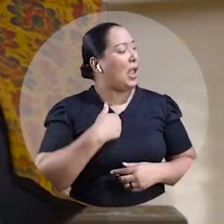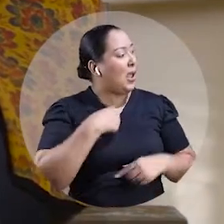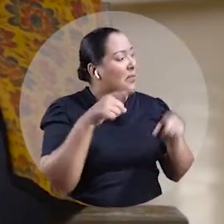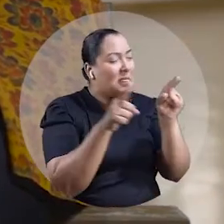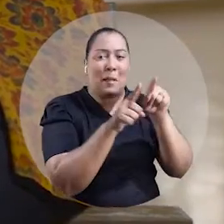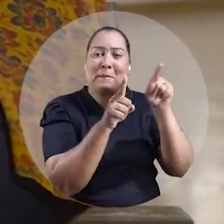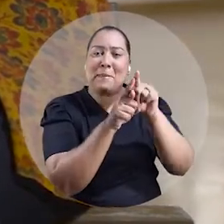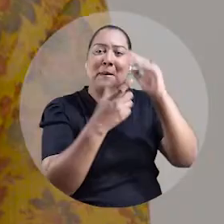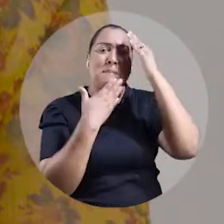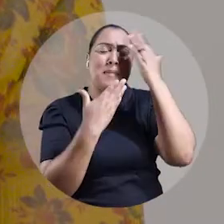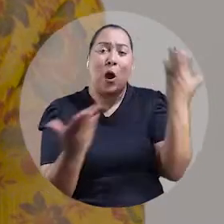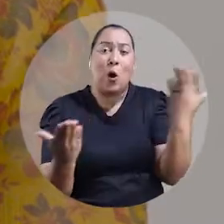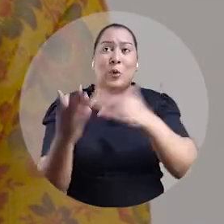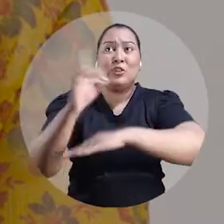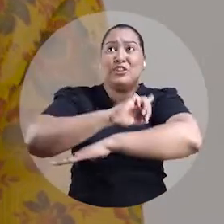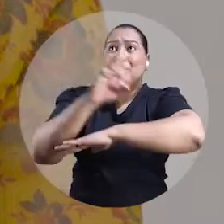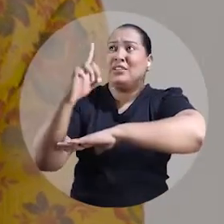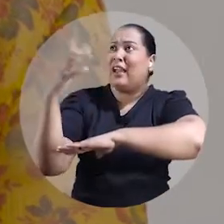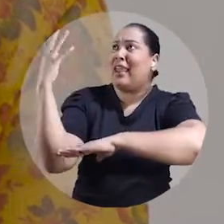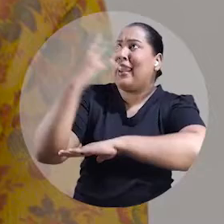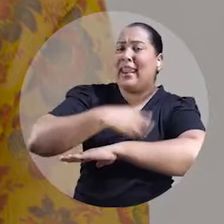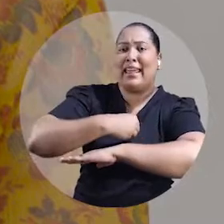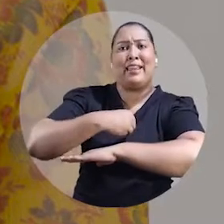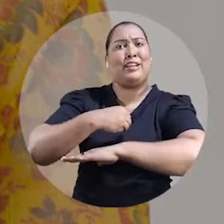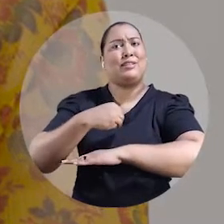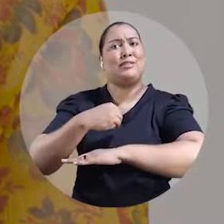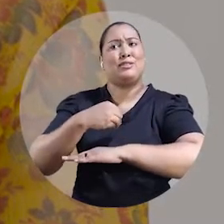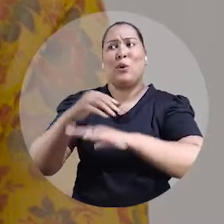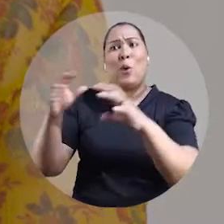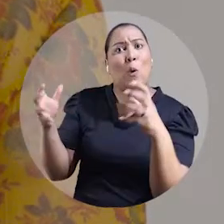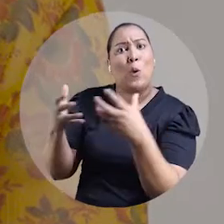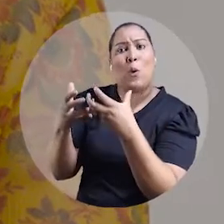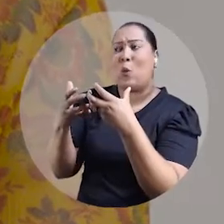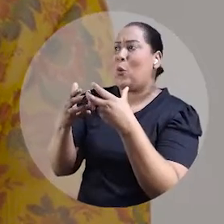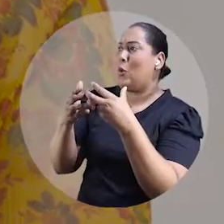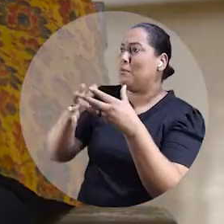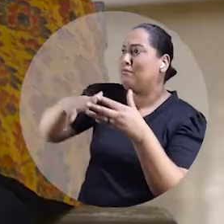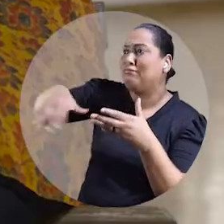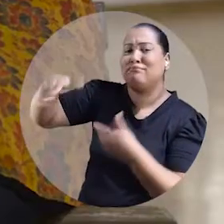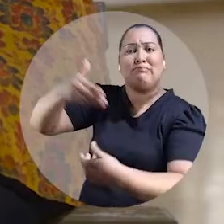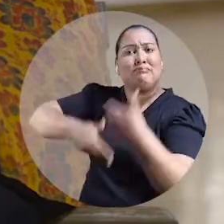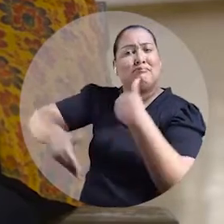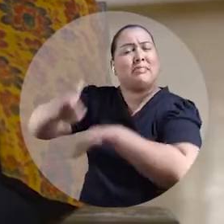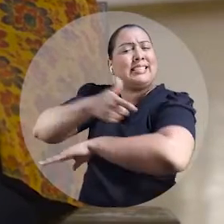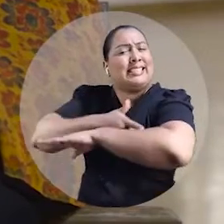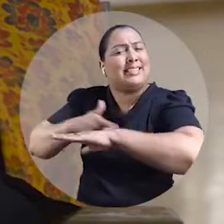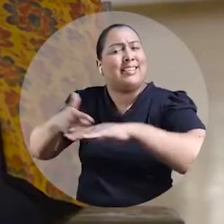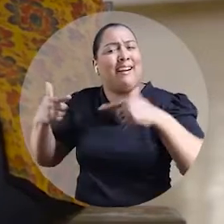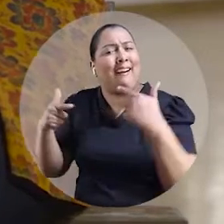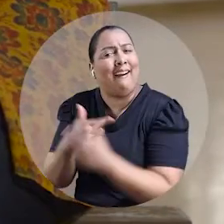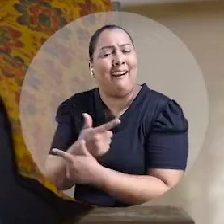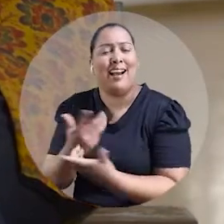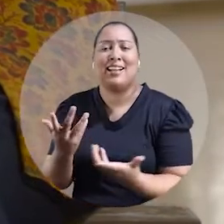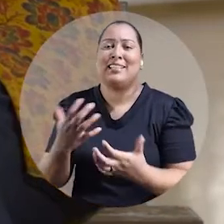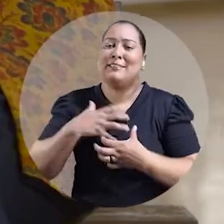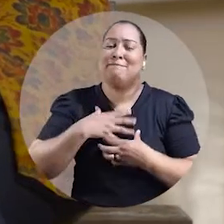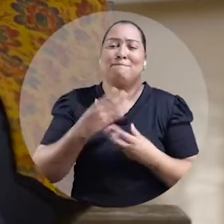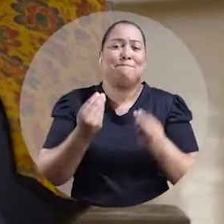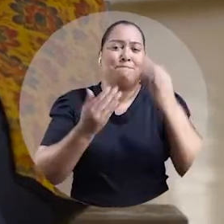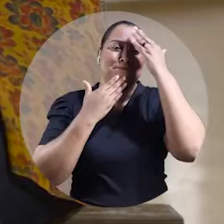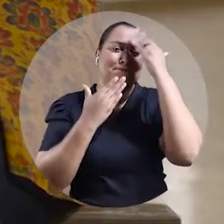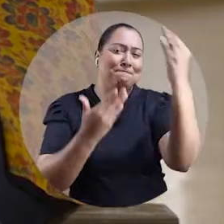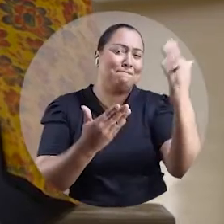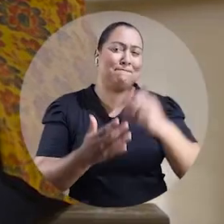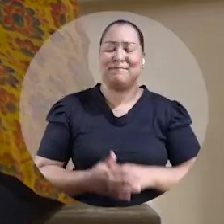também. Foi um dia muito bonito, uma manhã bonita, com essa equipe atenciosa, né? E sou